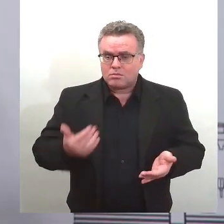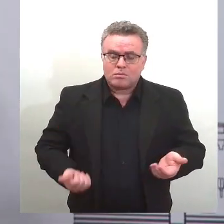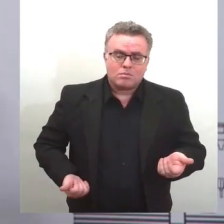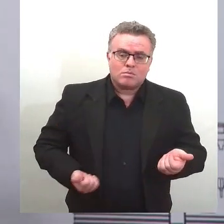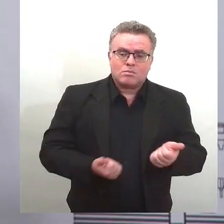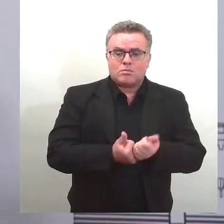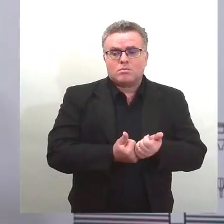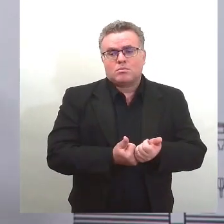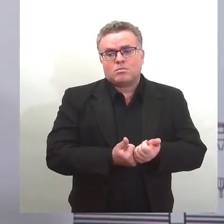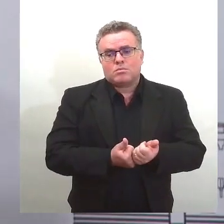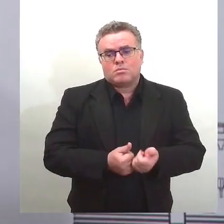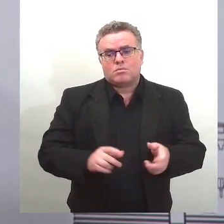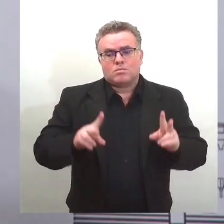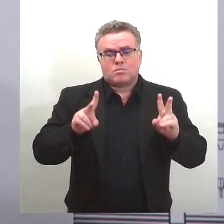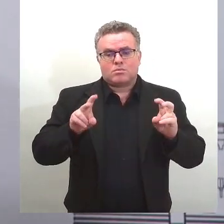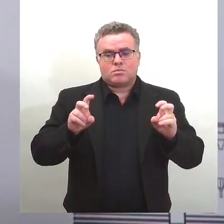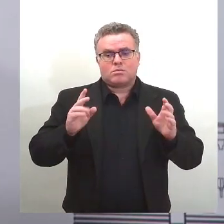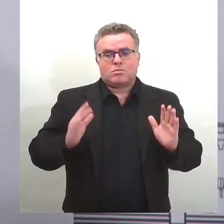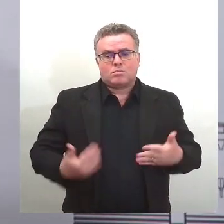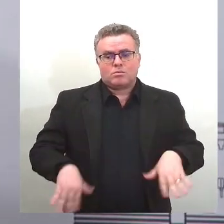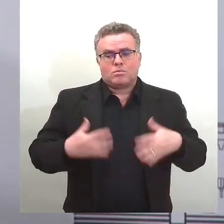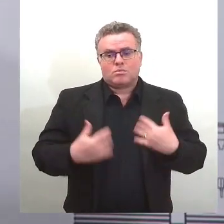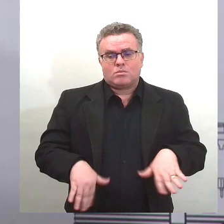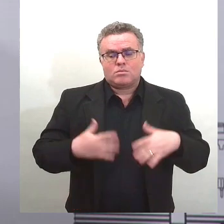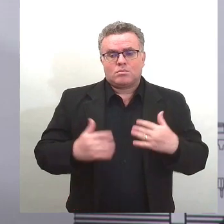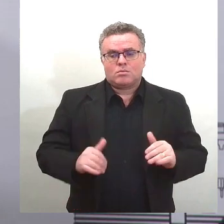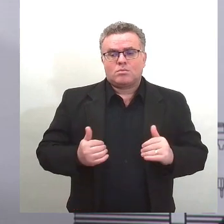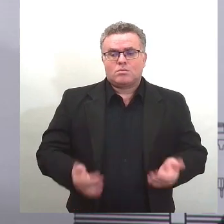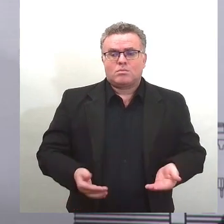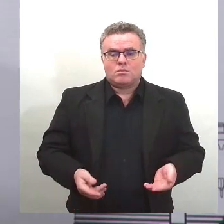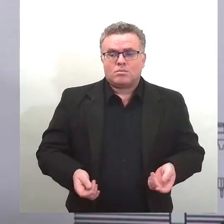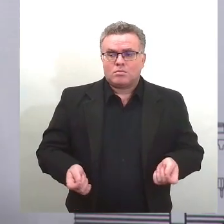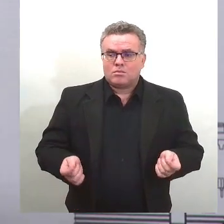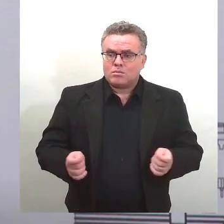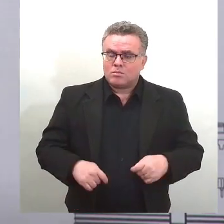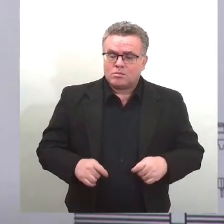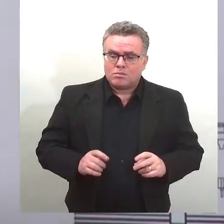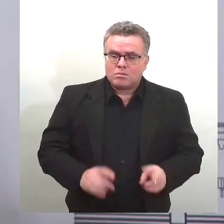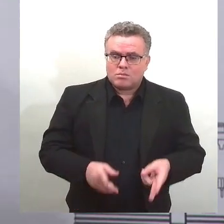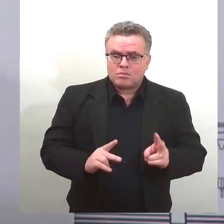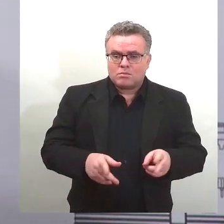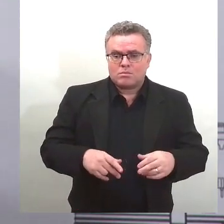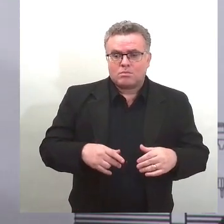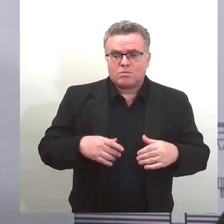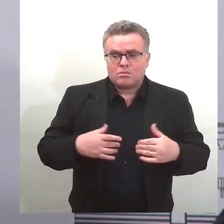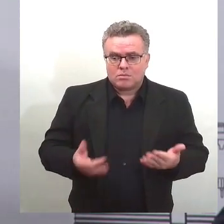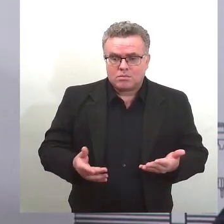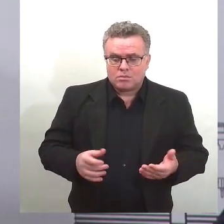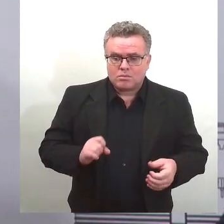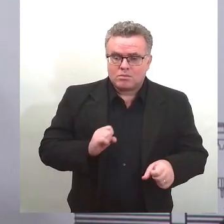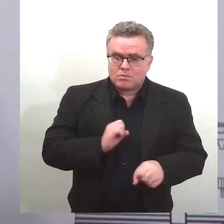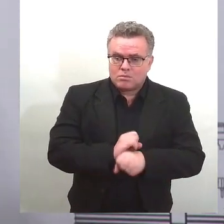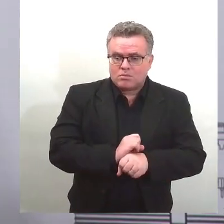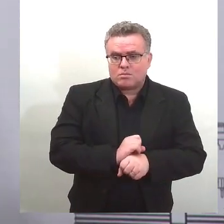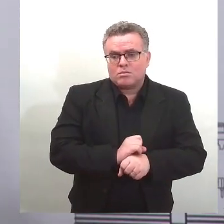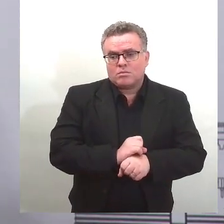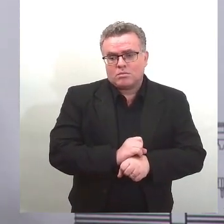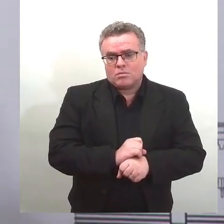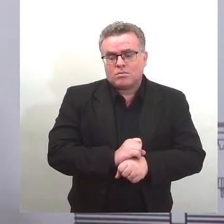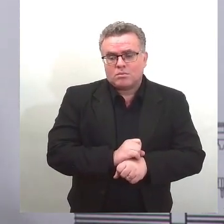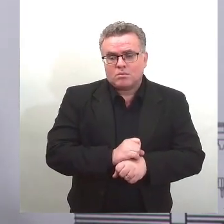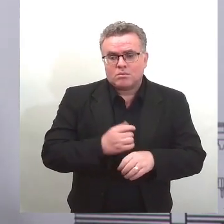de onde o governo do estado, através da Secretaria de Educação, suspendeu o transporte escolar